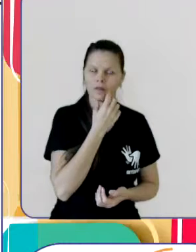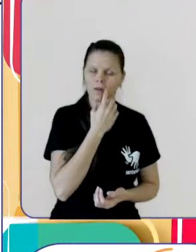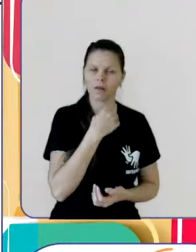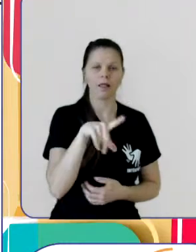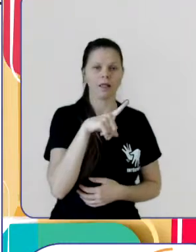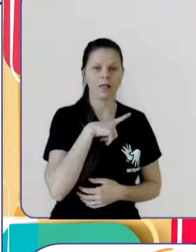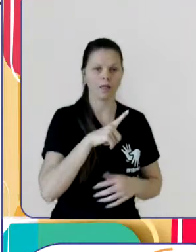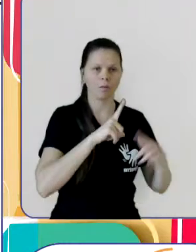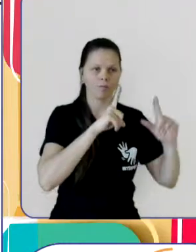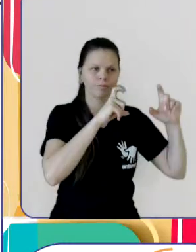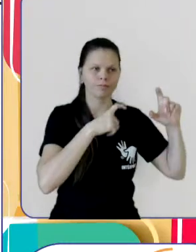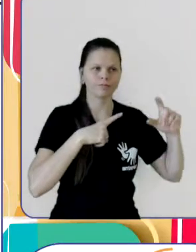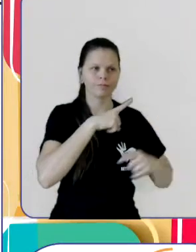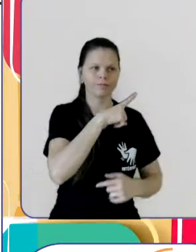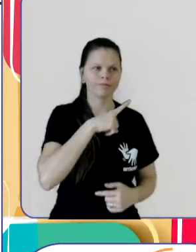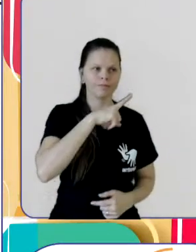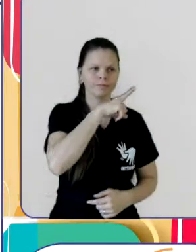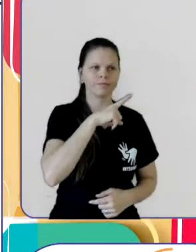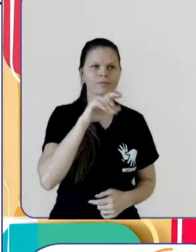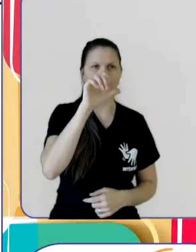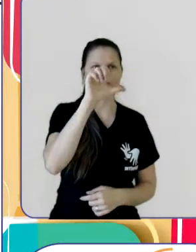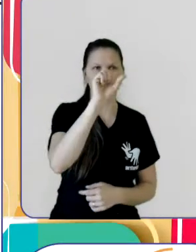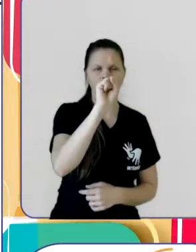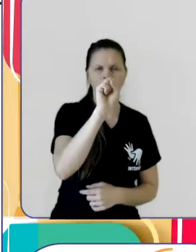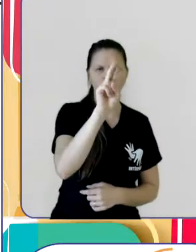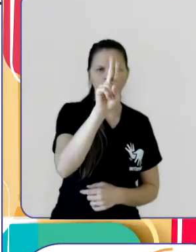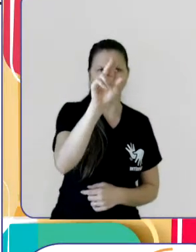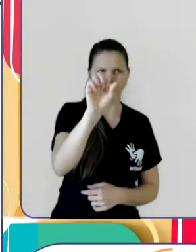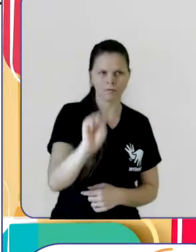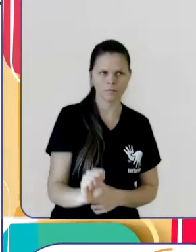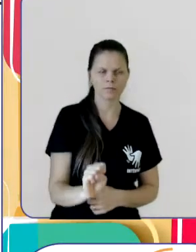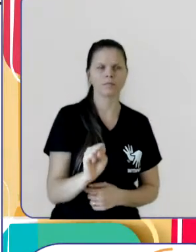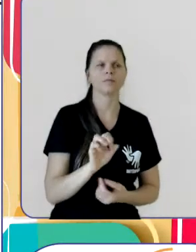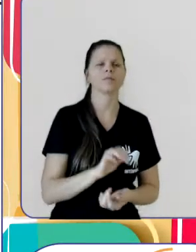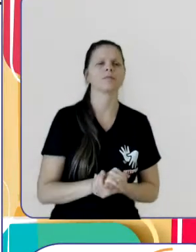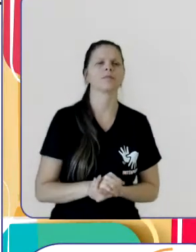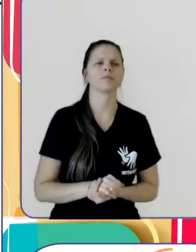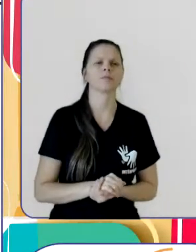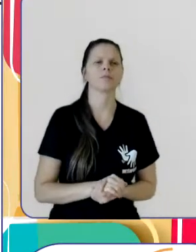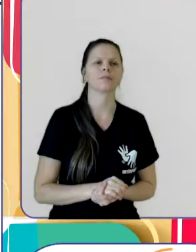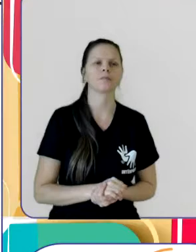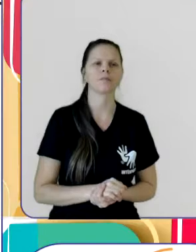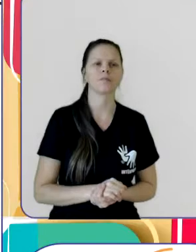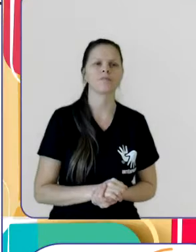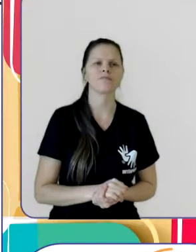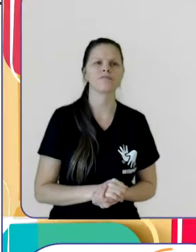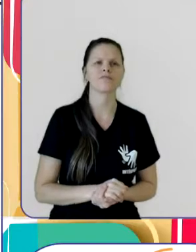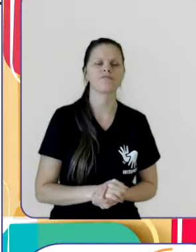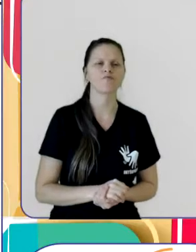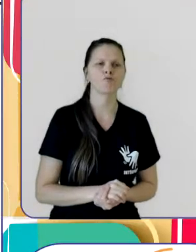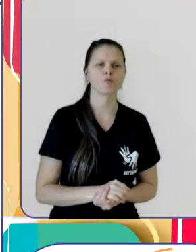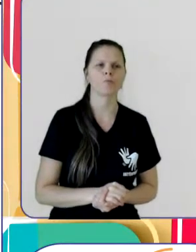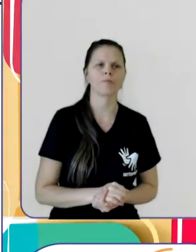Temos aí a imagem, do SUS, aí o slogan do SUS, Sistema Único de Saúde.